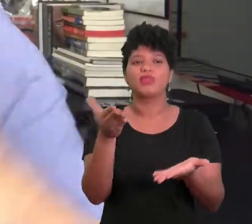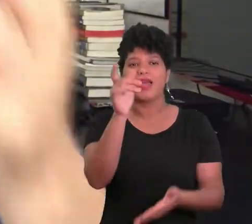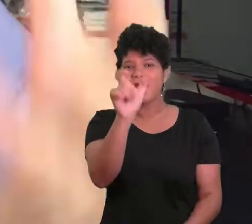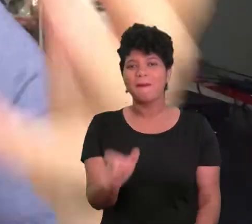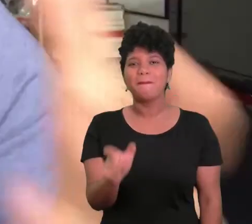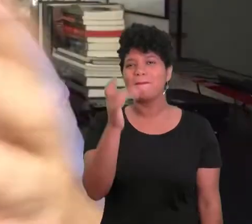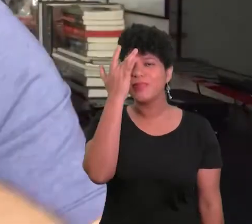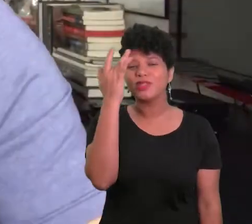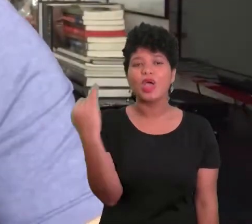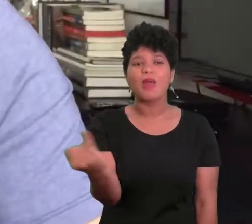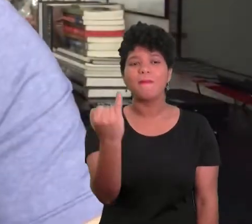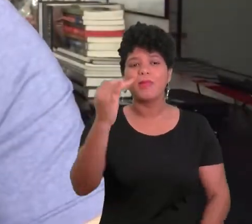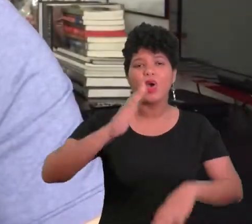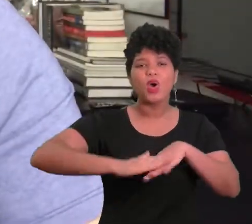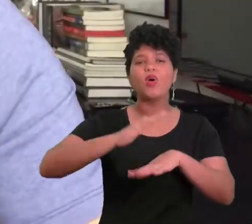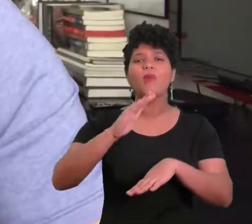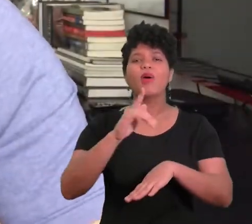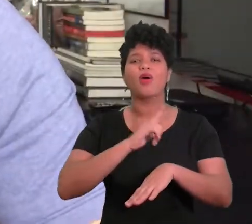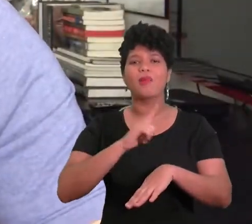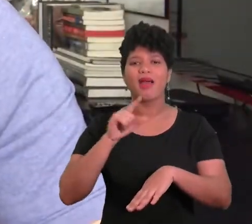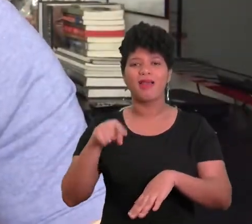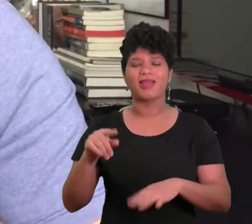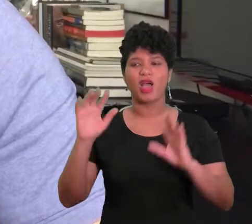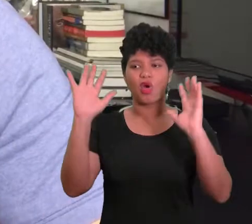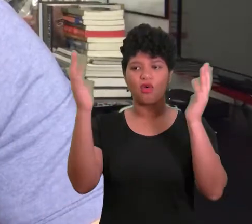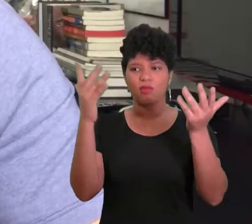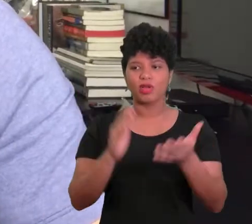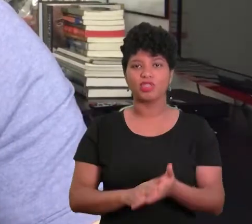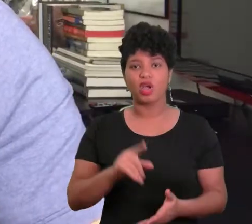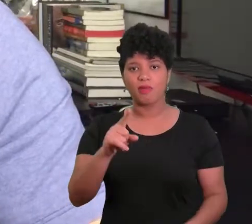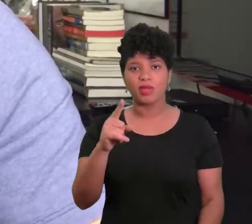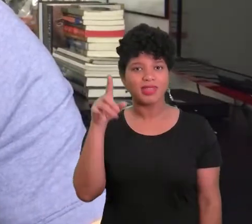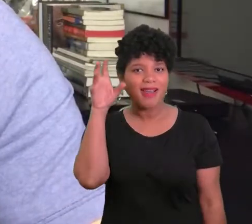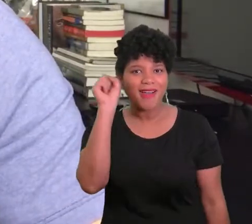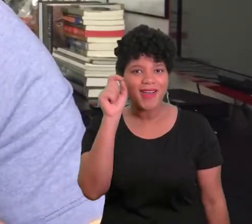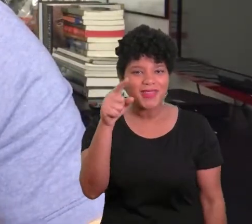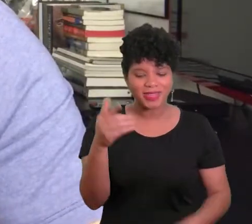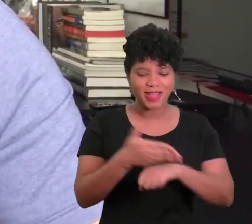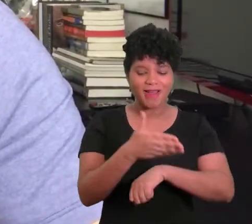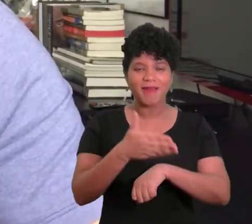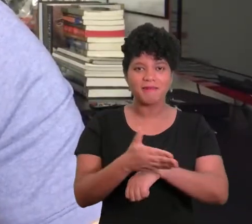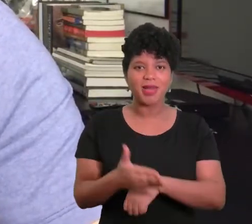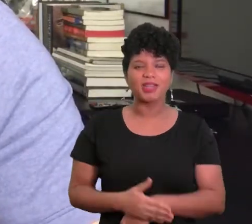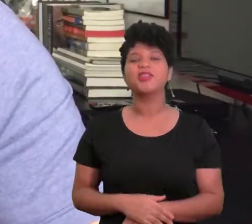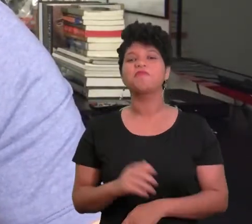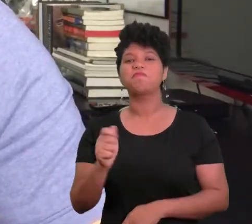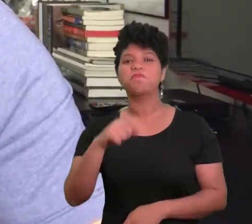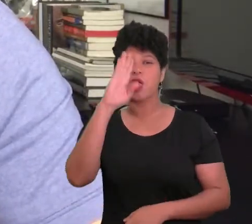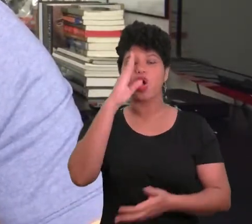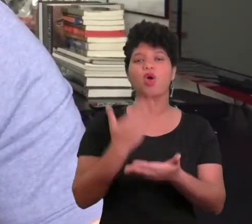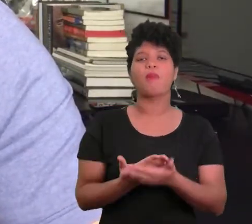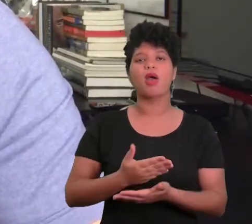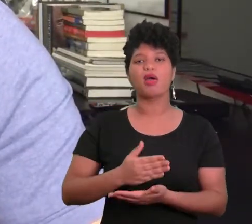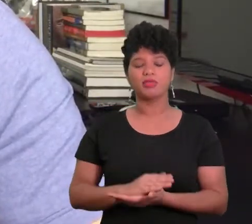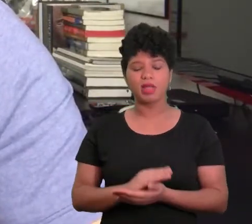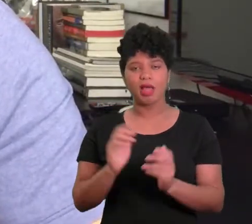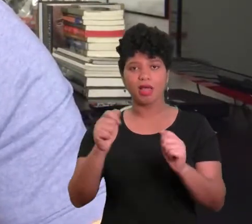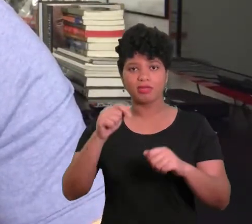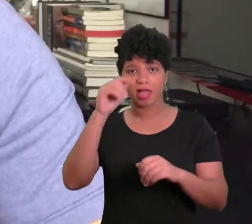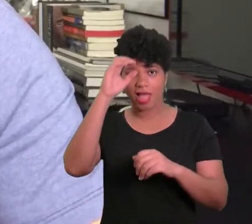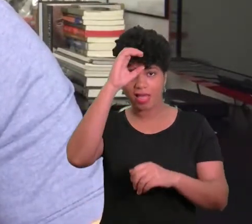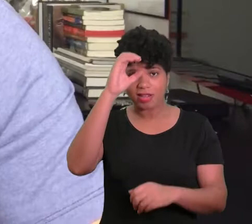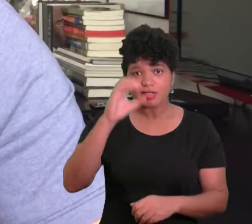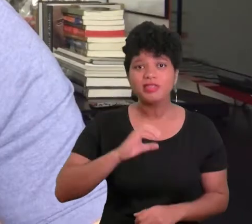mais importante deste festival. Você, ouvinte, participante, que aposta na cidadania como uma